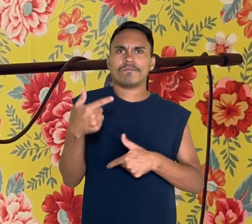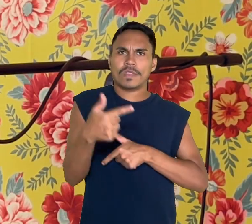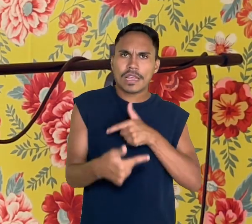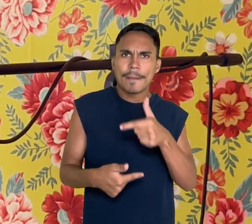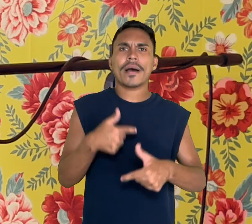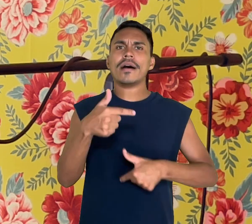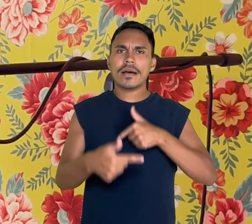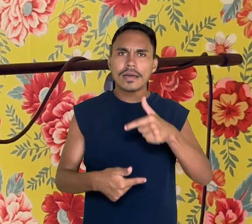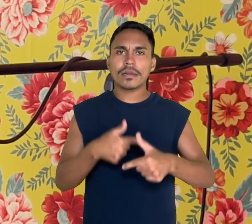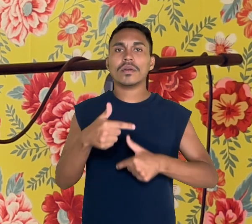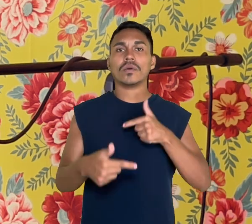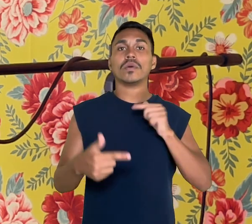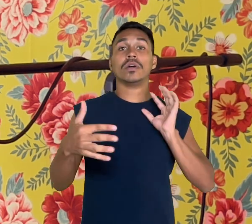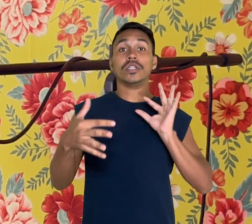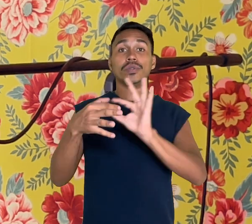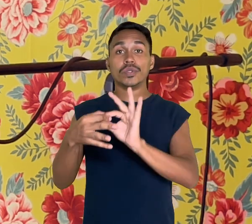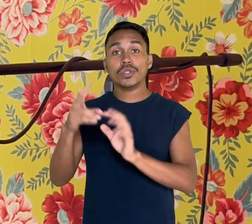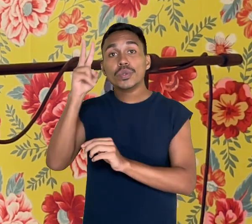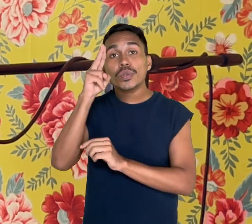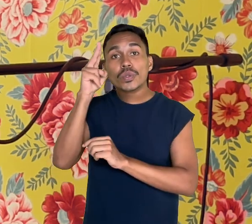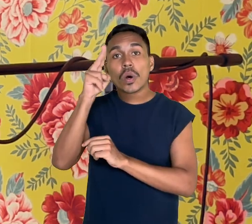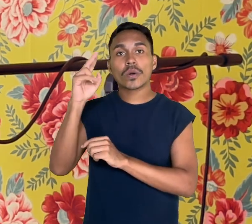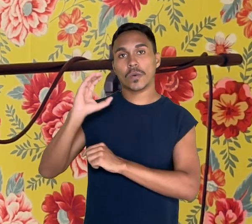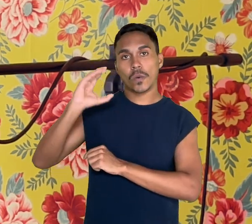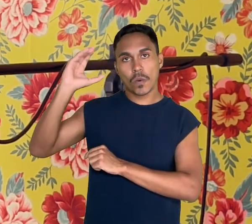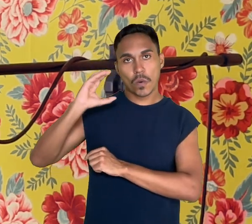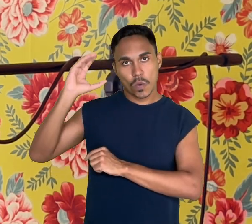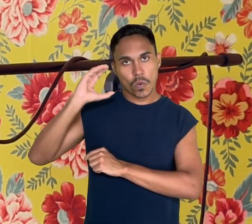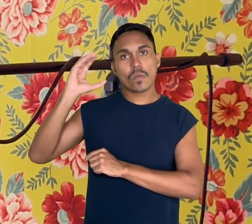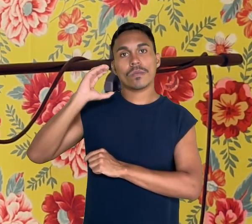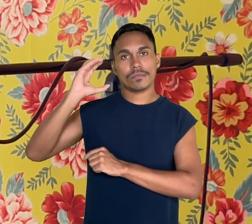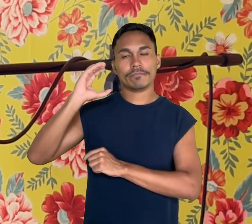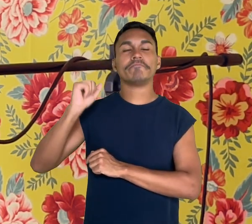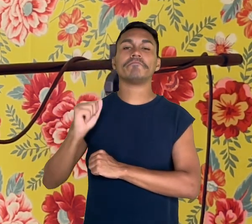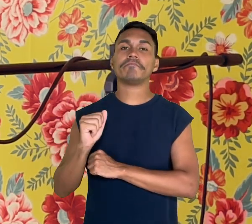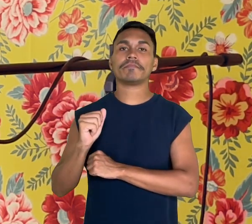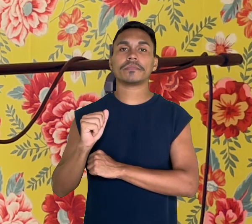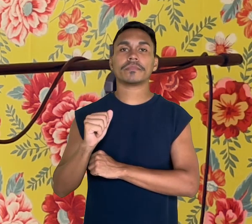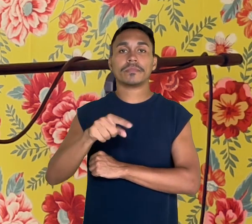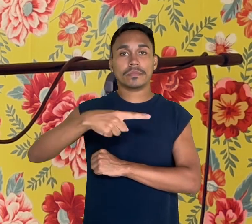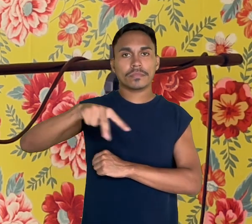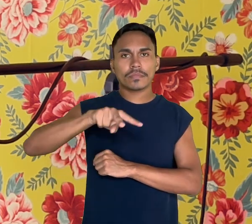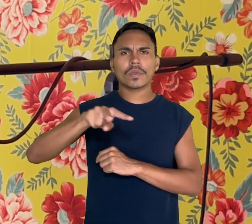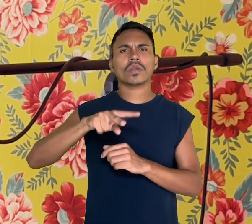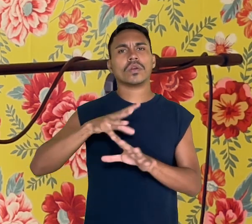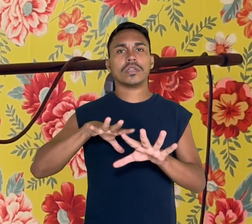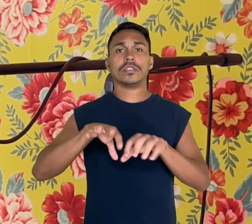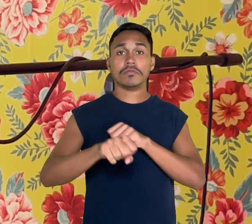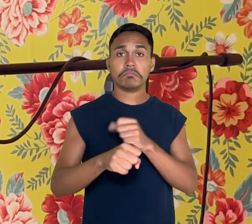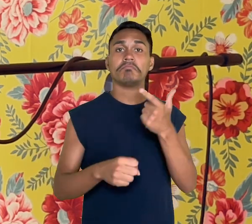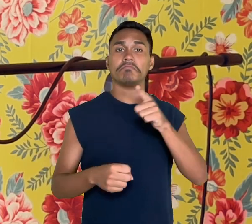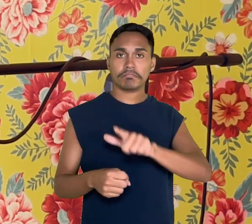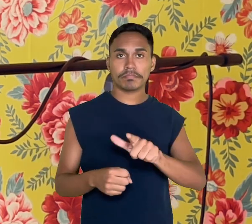Inclusive, ele fez todo o trabalho deles baseado na história do coco, né? Depois que ele se formou,